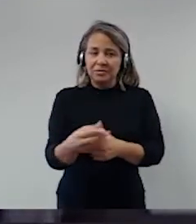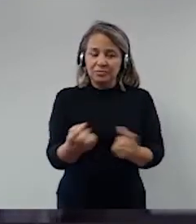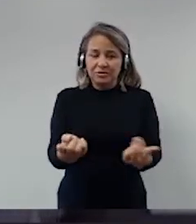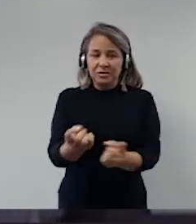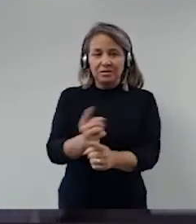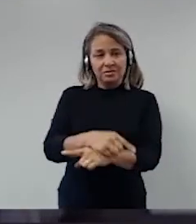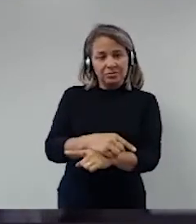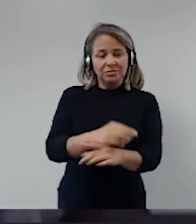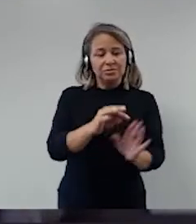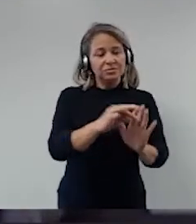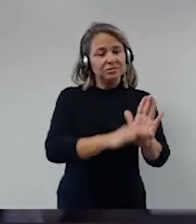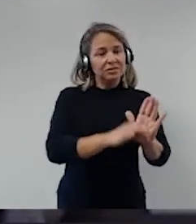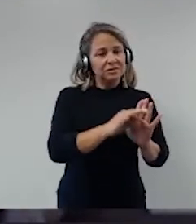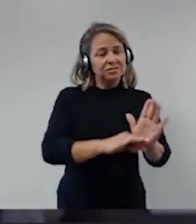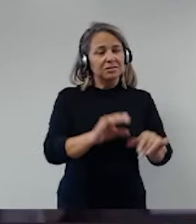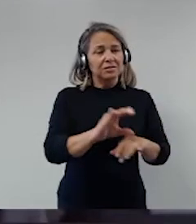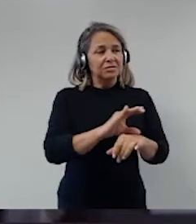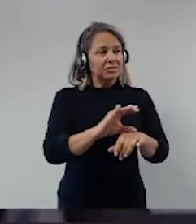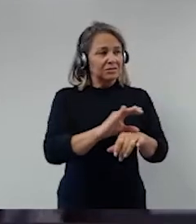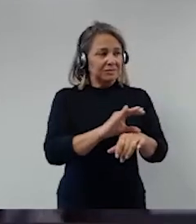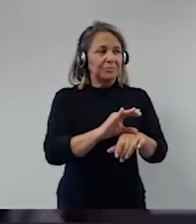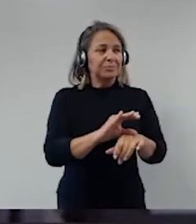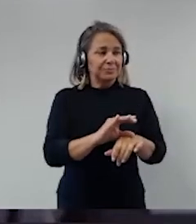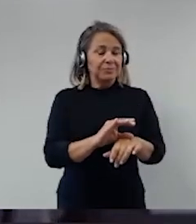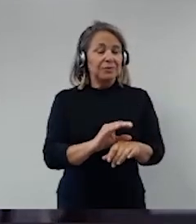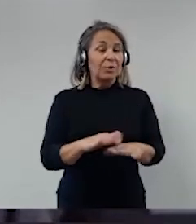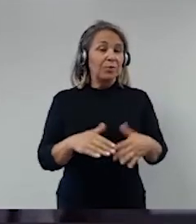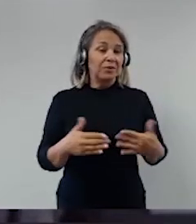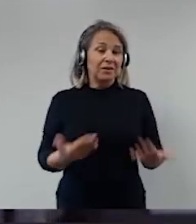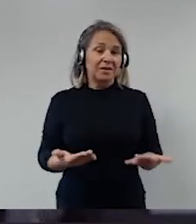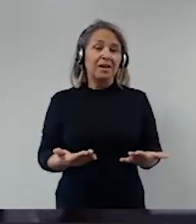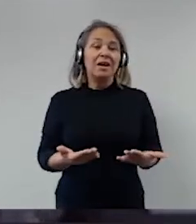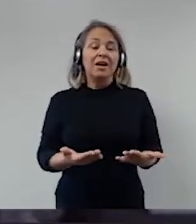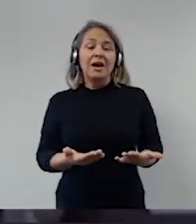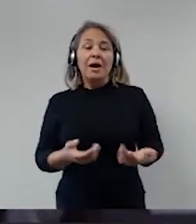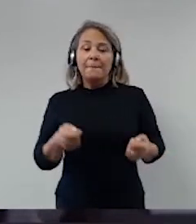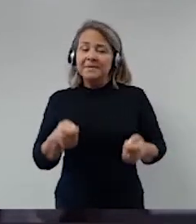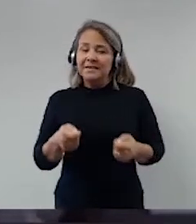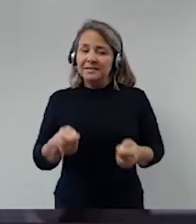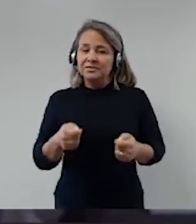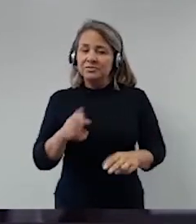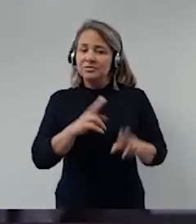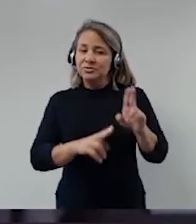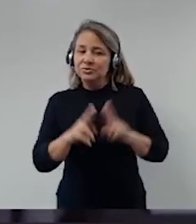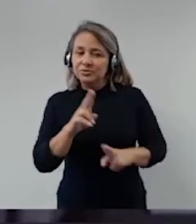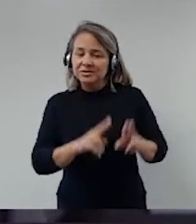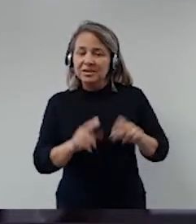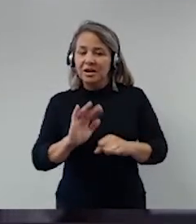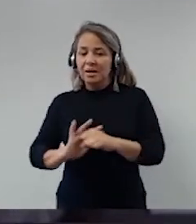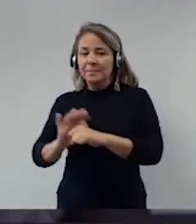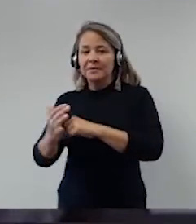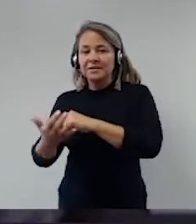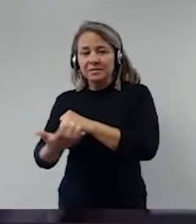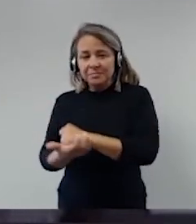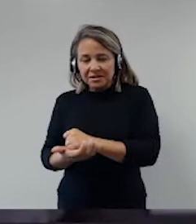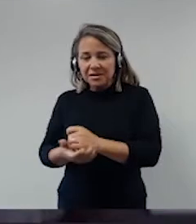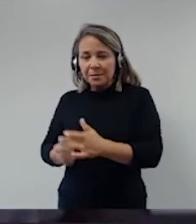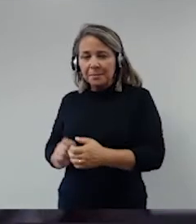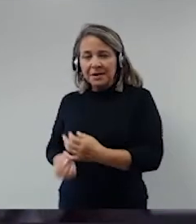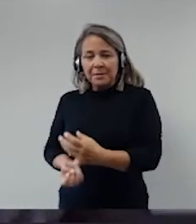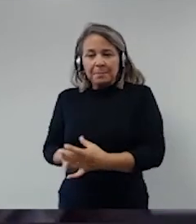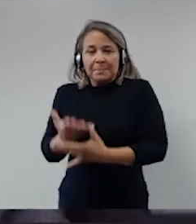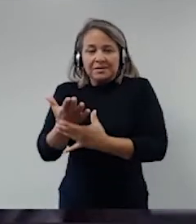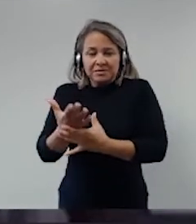ao próprio texto da Constituição, né? Ou seja, a tentativa de usar a pandemia para implantar